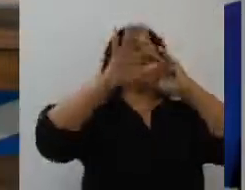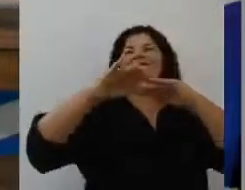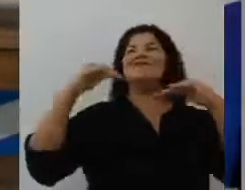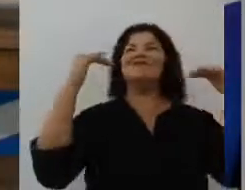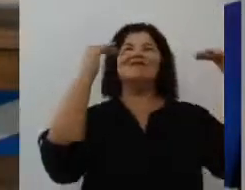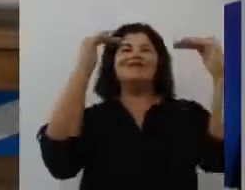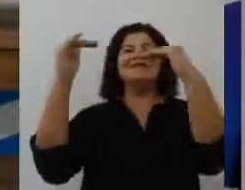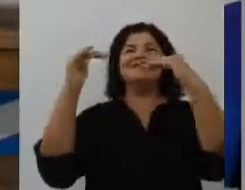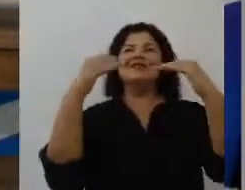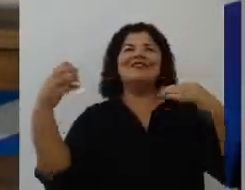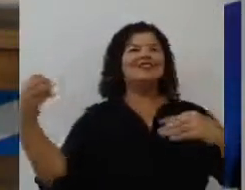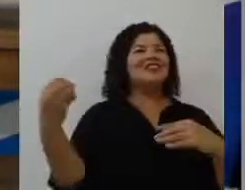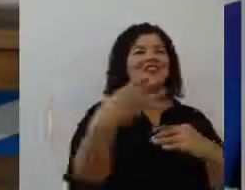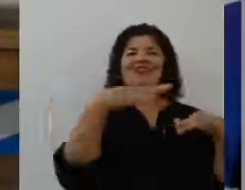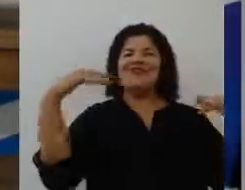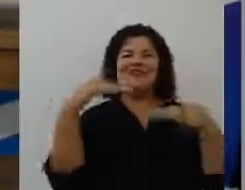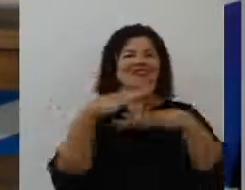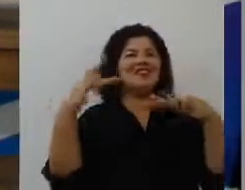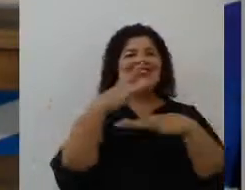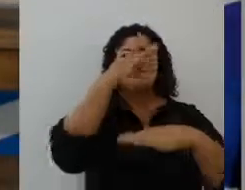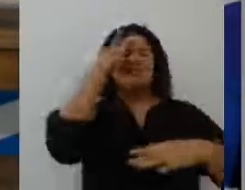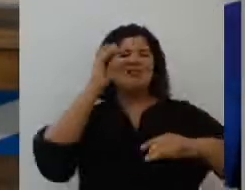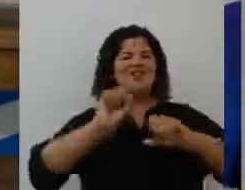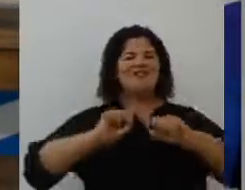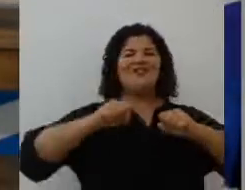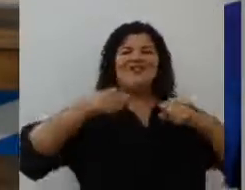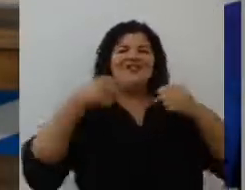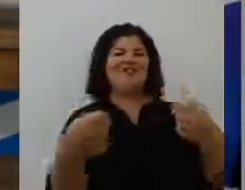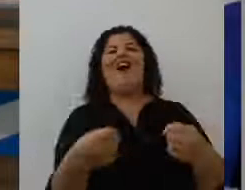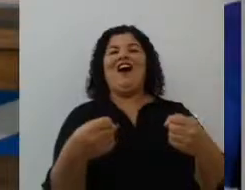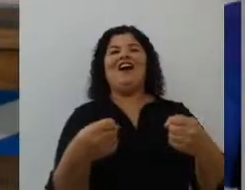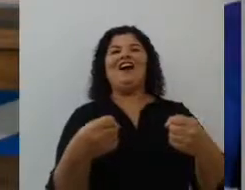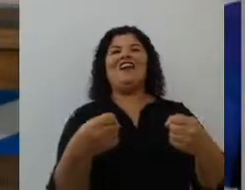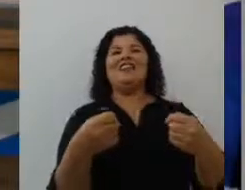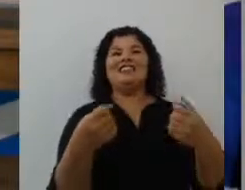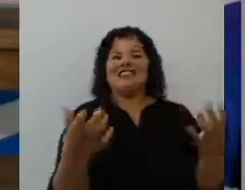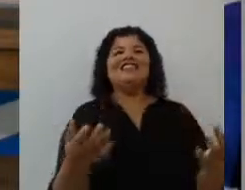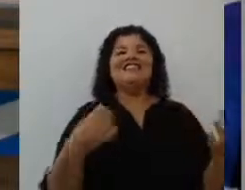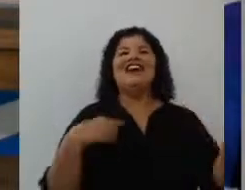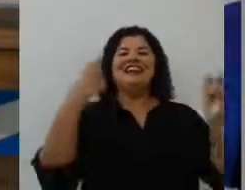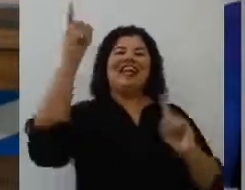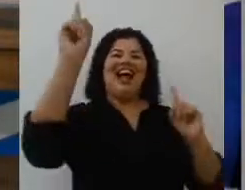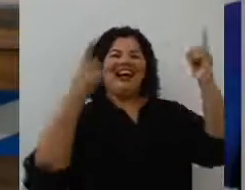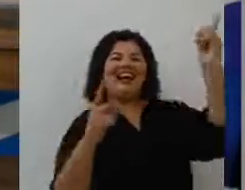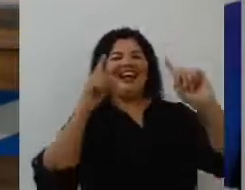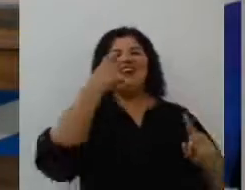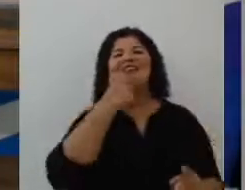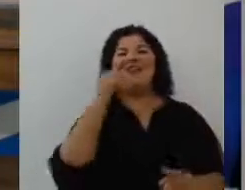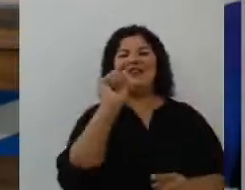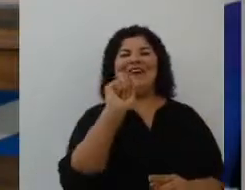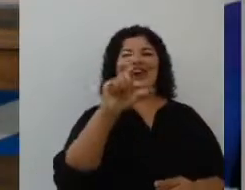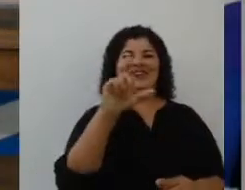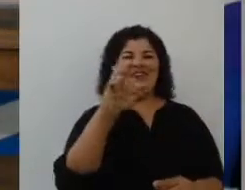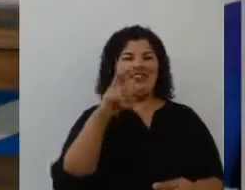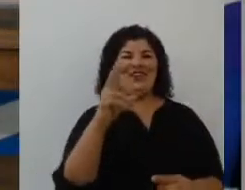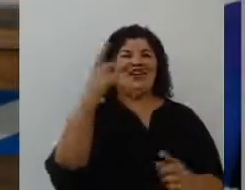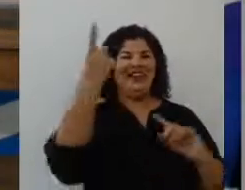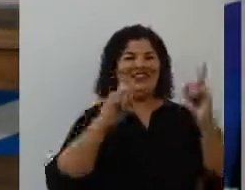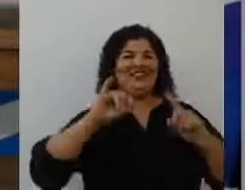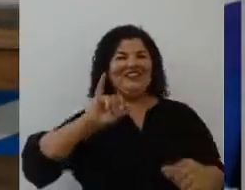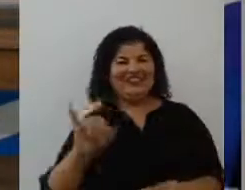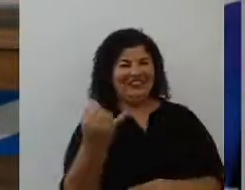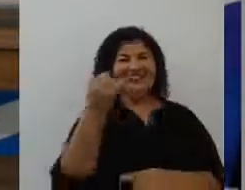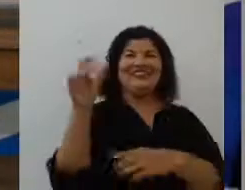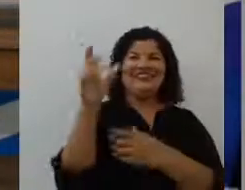tenaz, Nova Roma de bravos. Tem frevo aí, tem um frevo aí, né? Bota o seu tocando isso e acabar aqui, isso é bom demais. Bom,